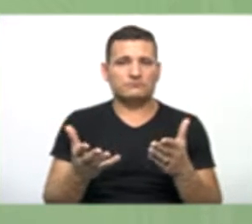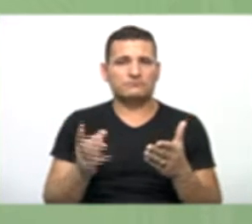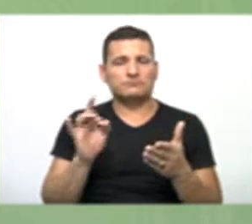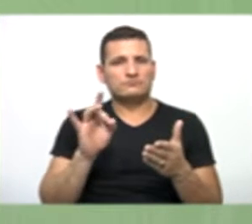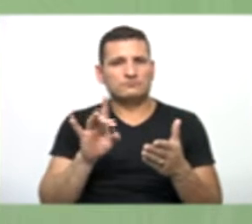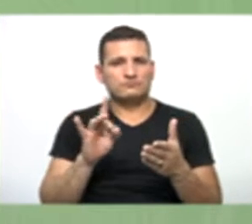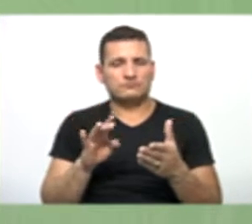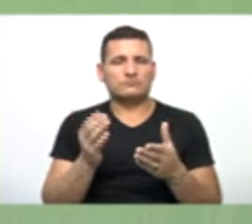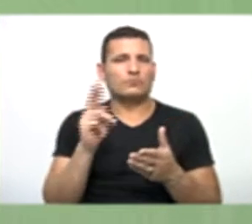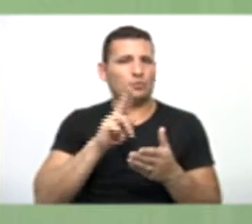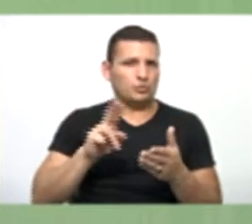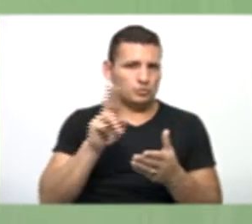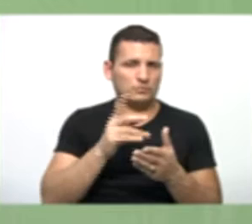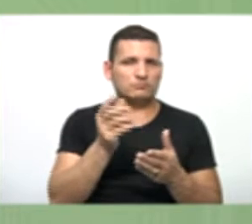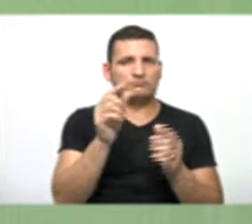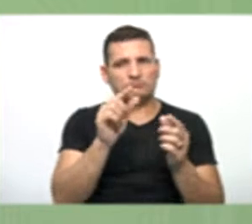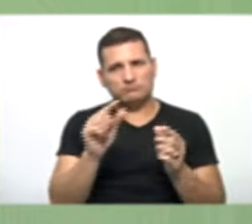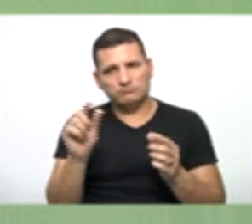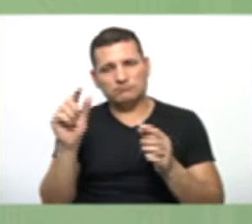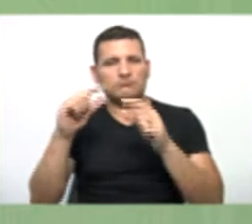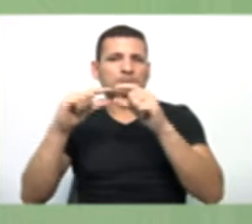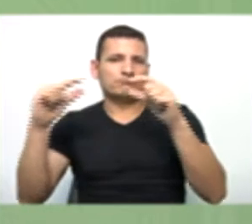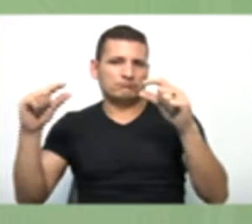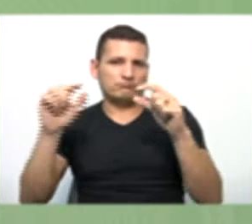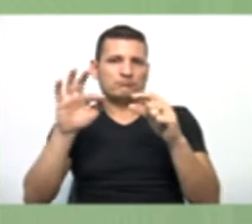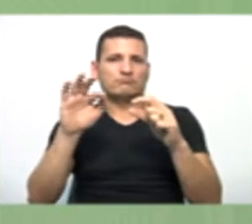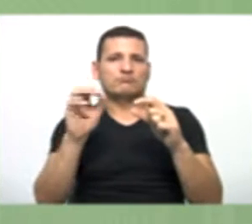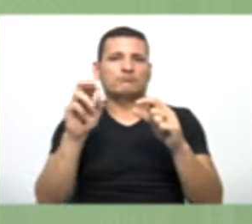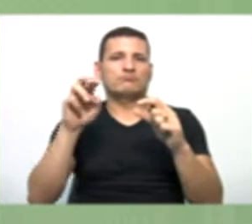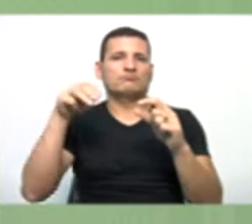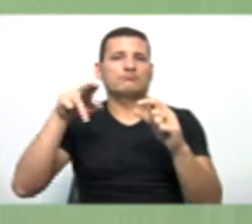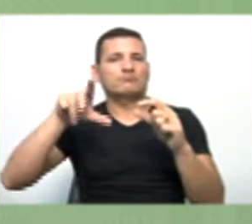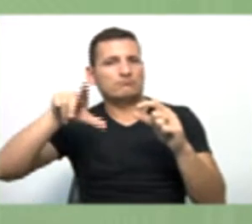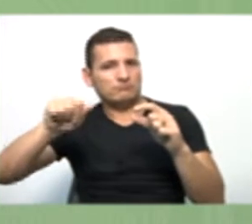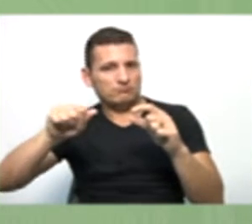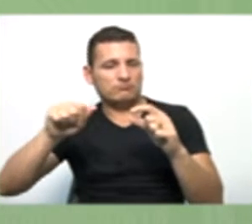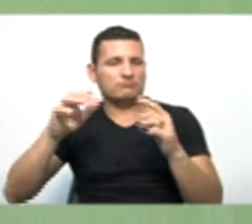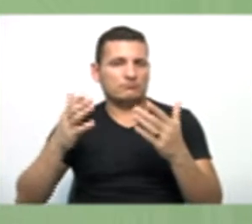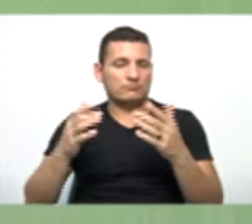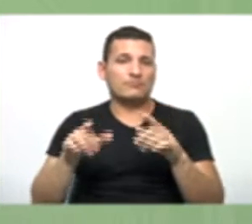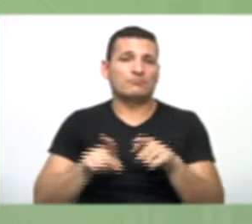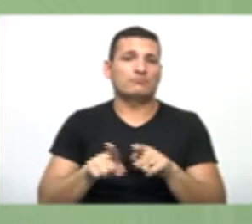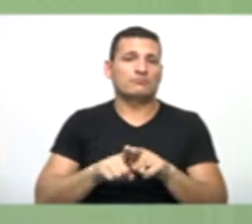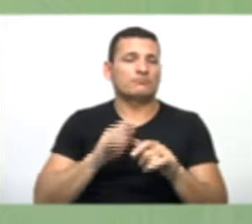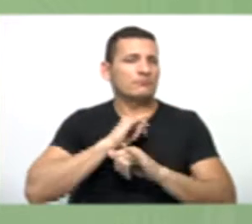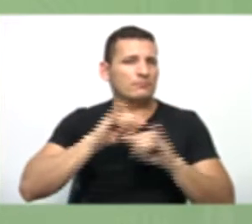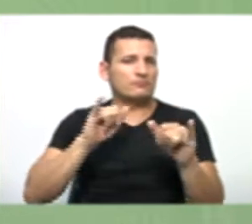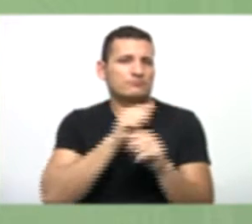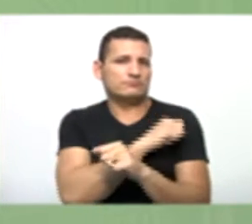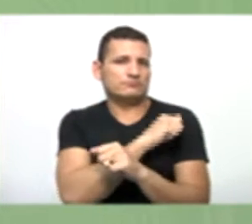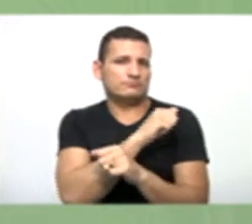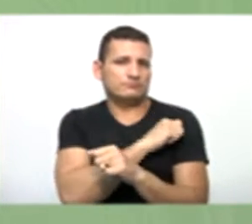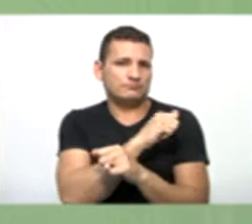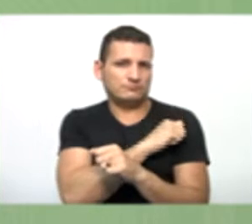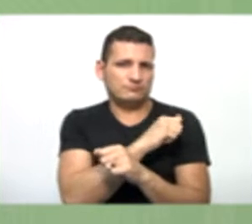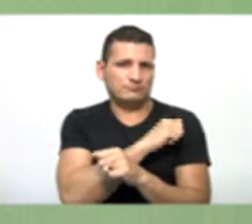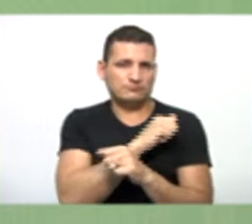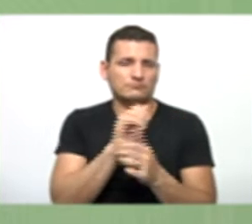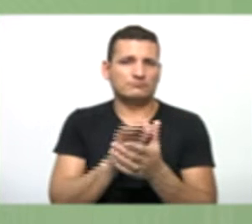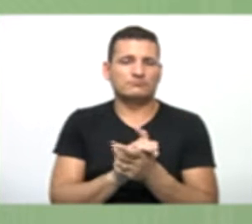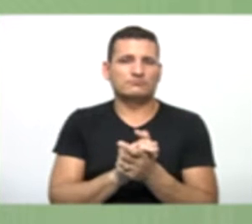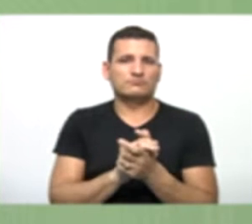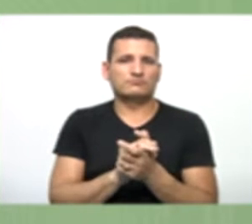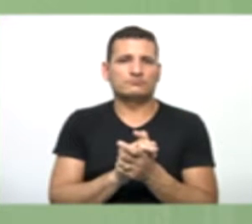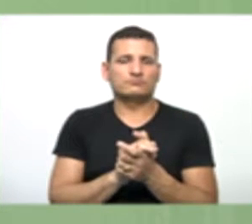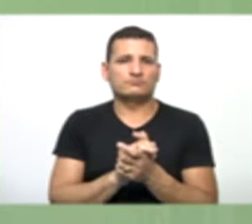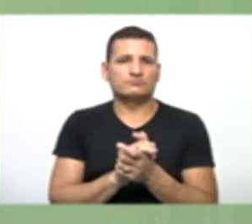inserir a fórmula do lado. E aí a gente já informa os nossos alunos, né, Rafael? As equações estão no final da folha, no caso no